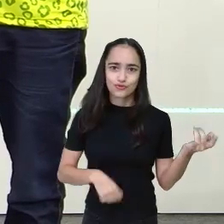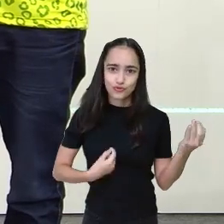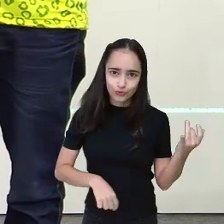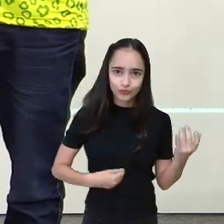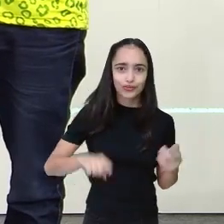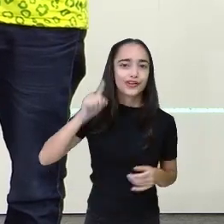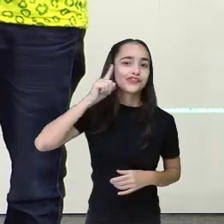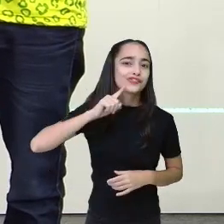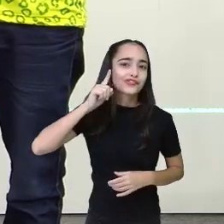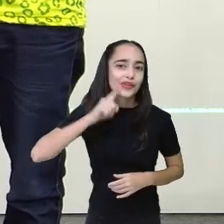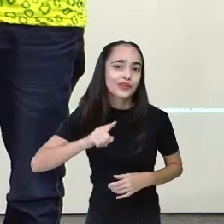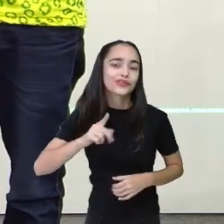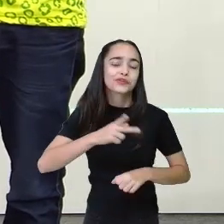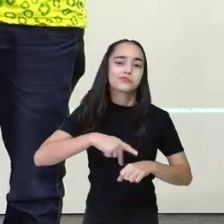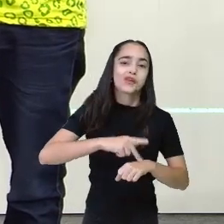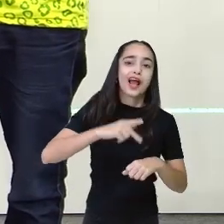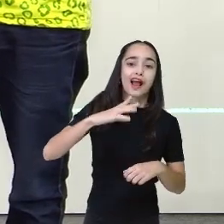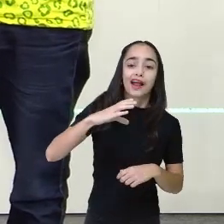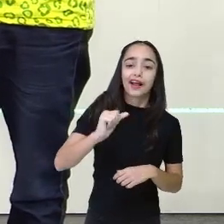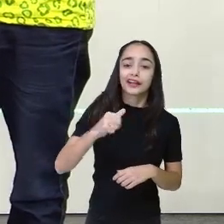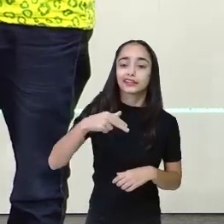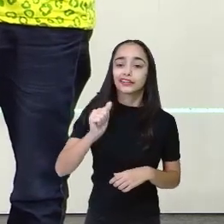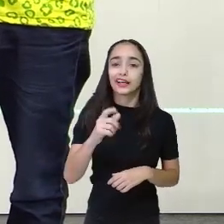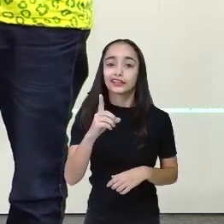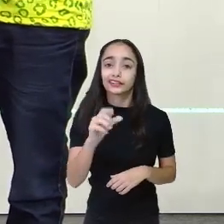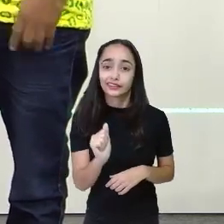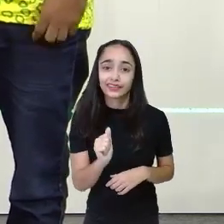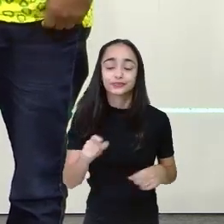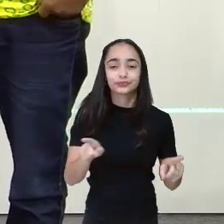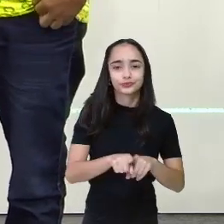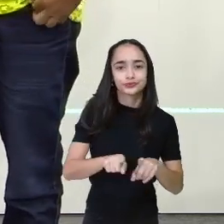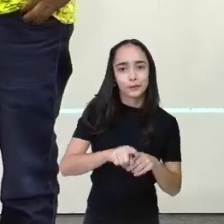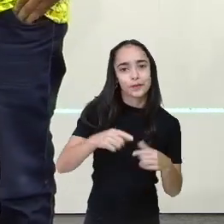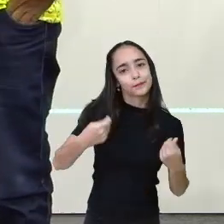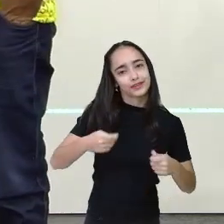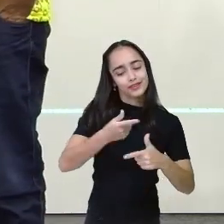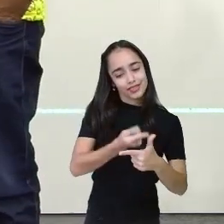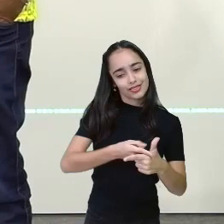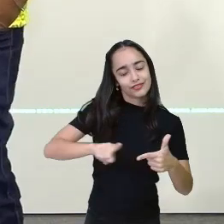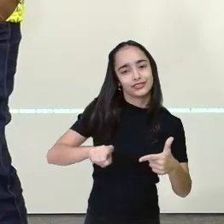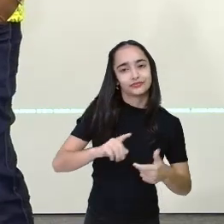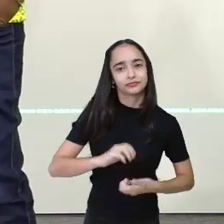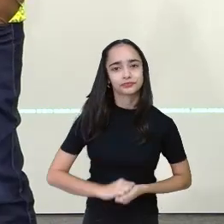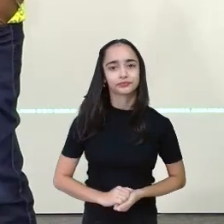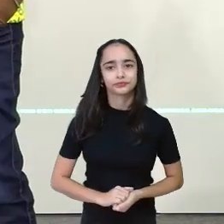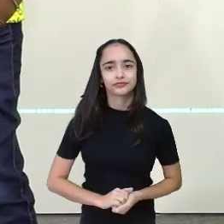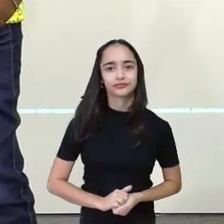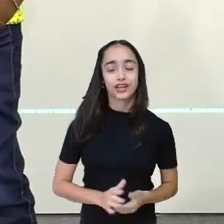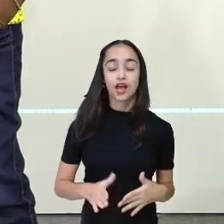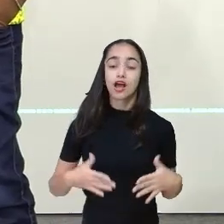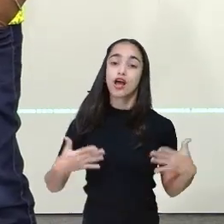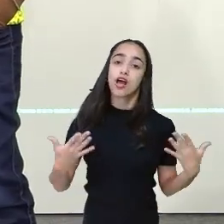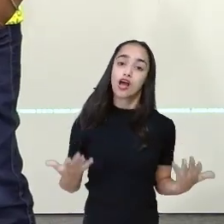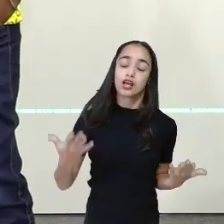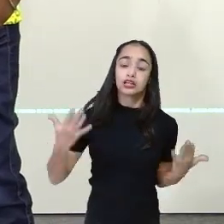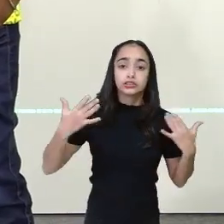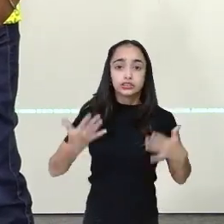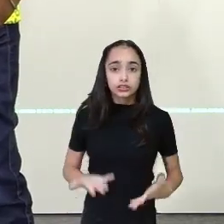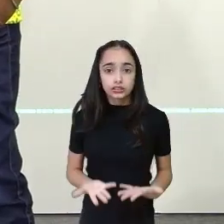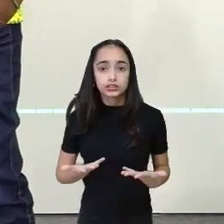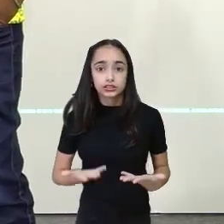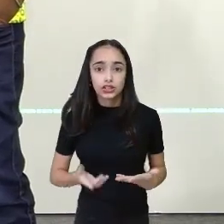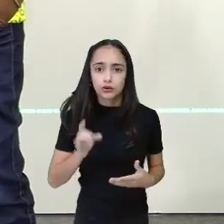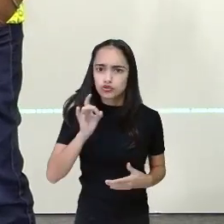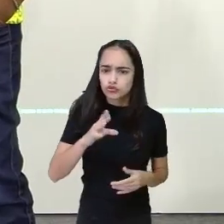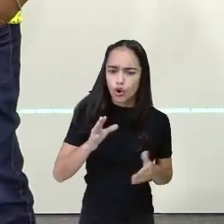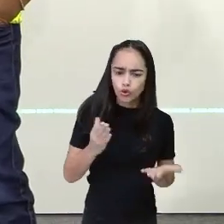nas quartas de final, só os Estados Unidos que vai receber as seleções aí que vão disputar as quartas de finais. Ah, então México e Canadá é só no início da Só